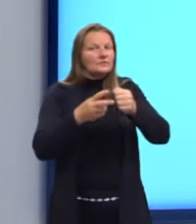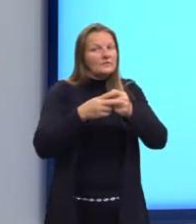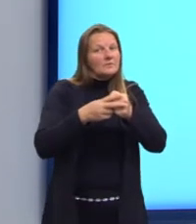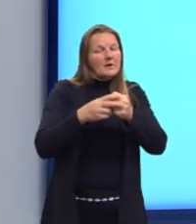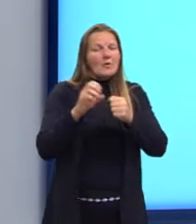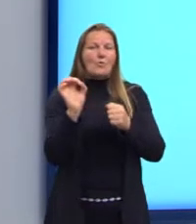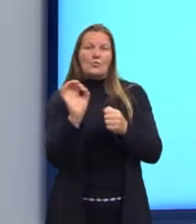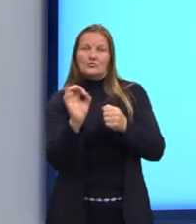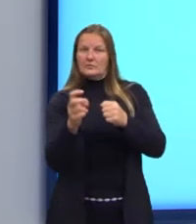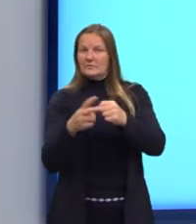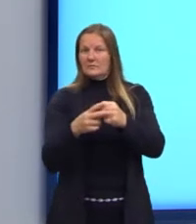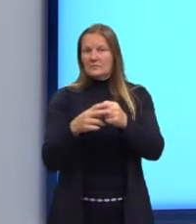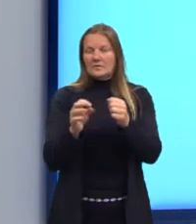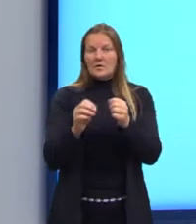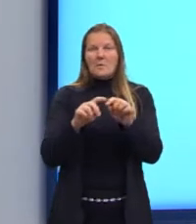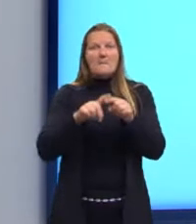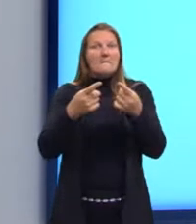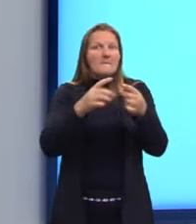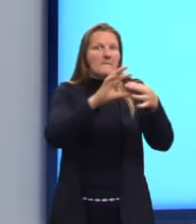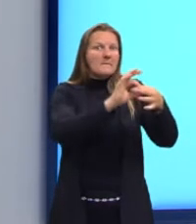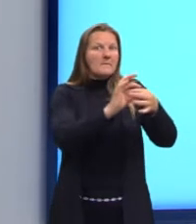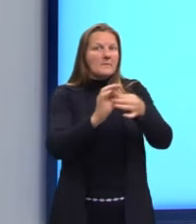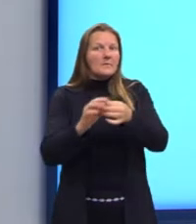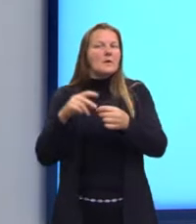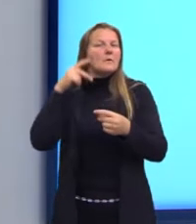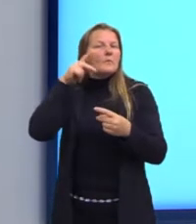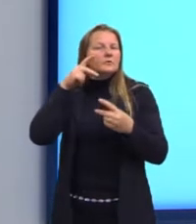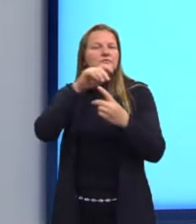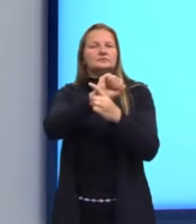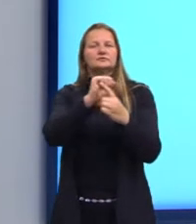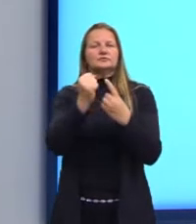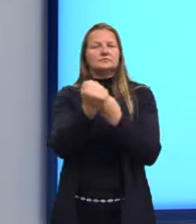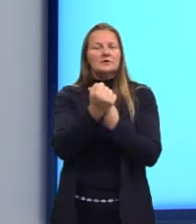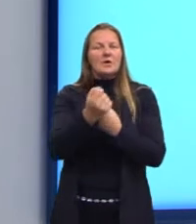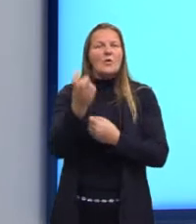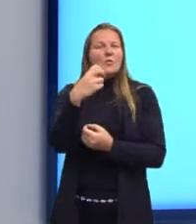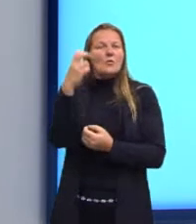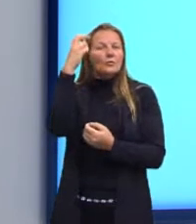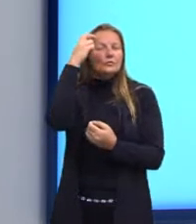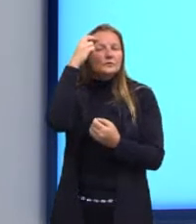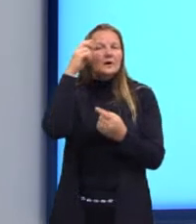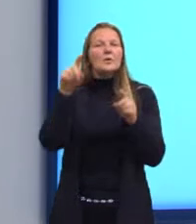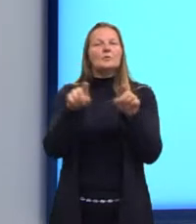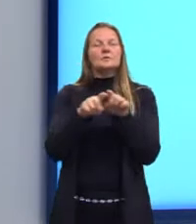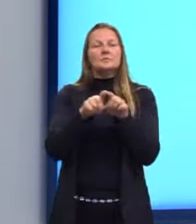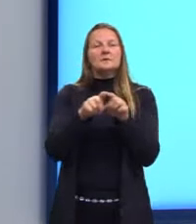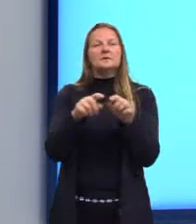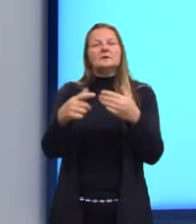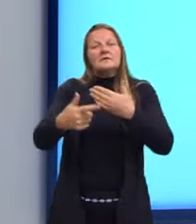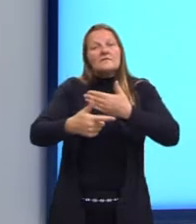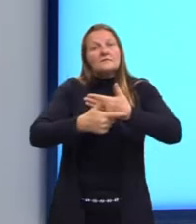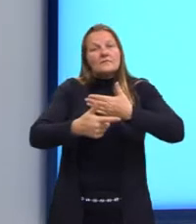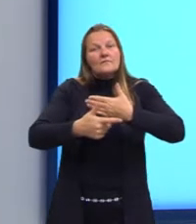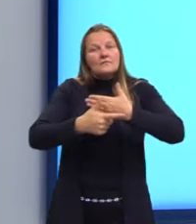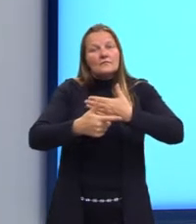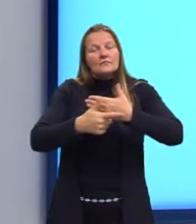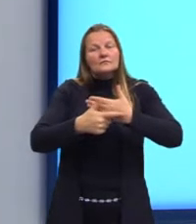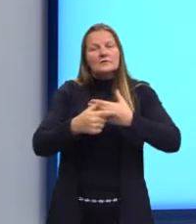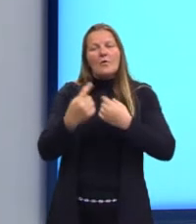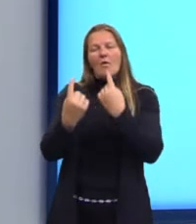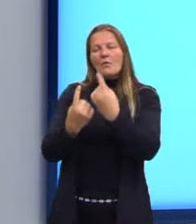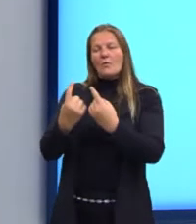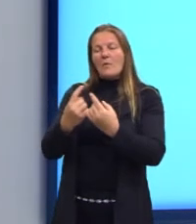e essas temáticas atuais são de ordem política social cultural ou servem para que o candidato